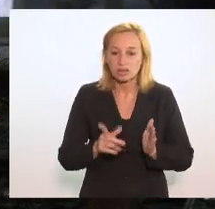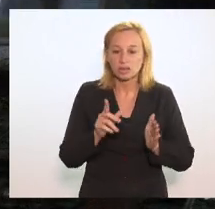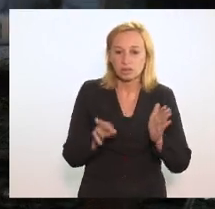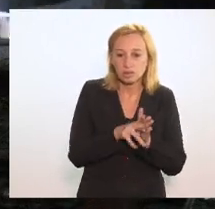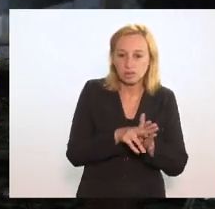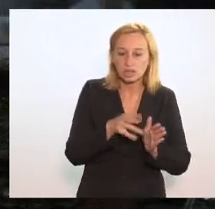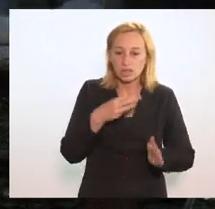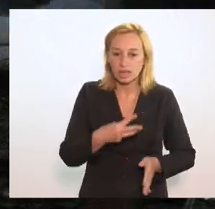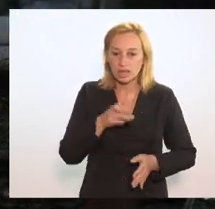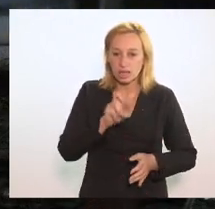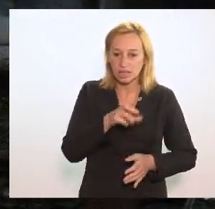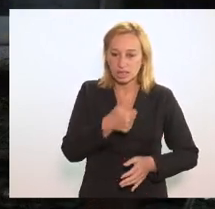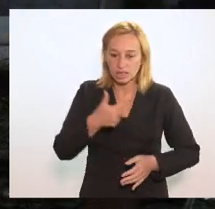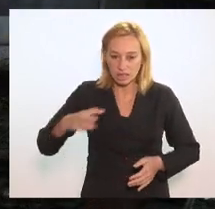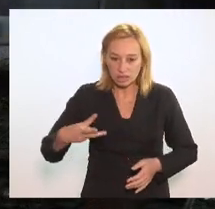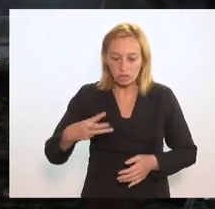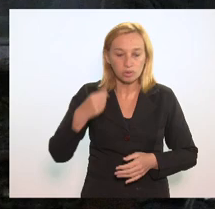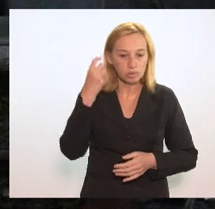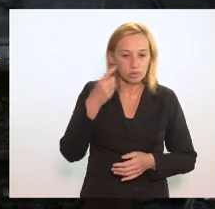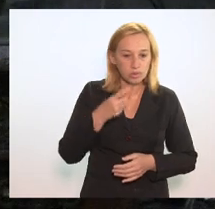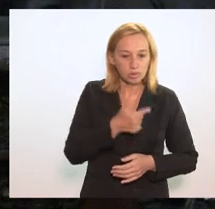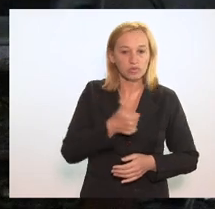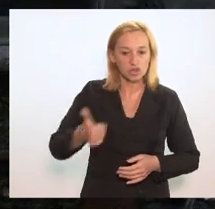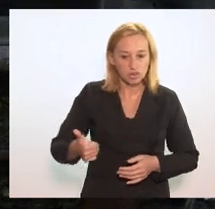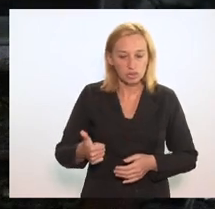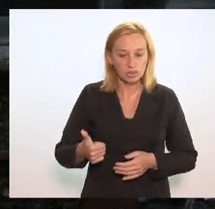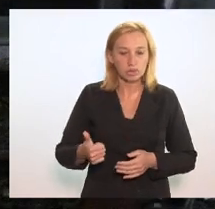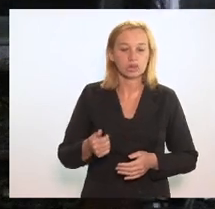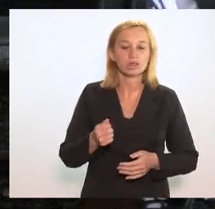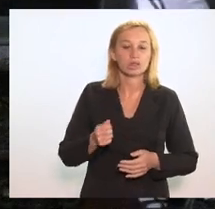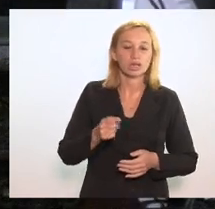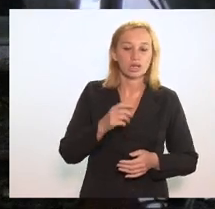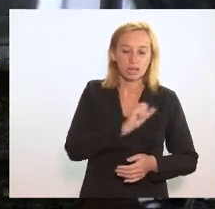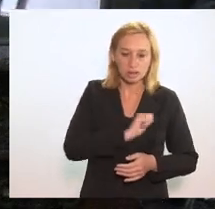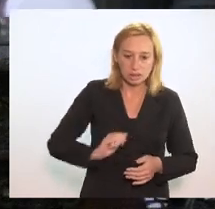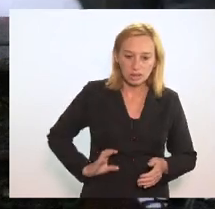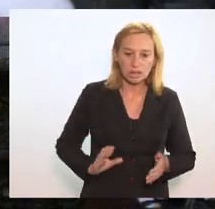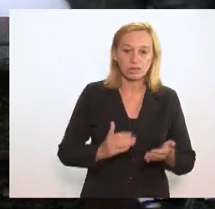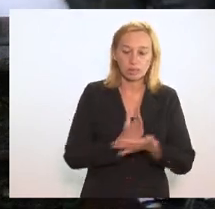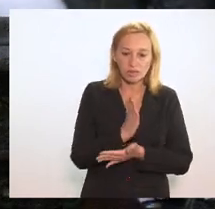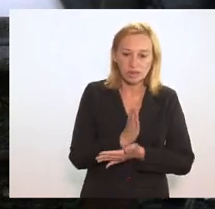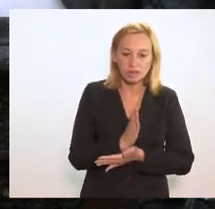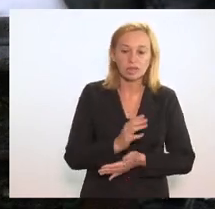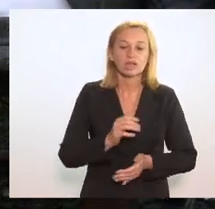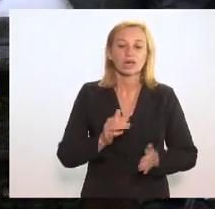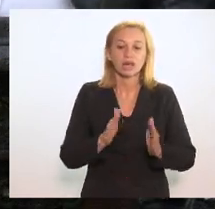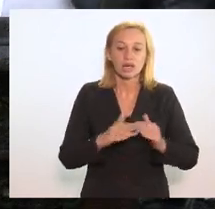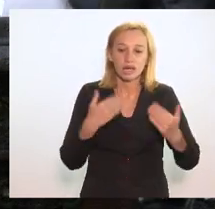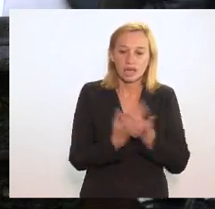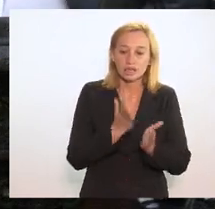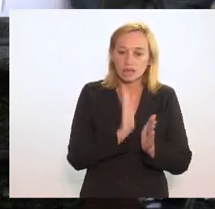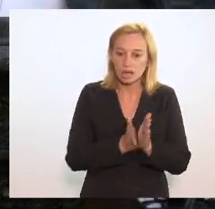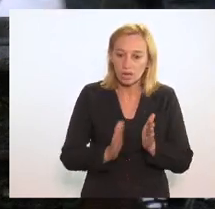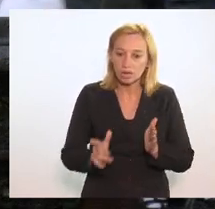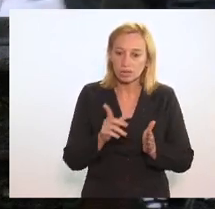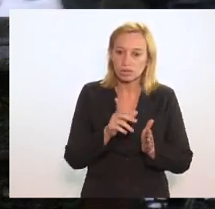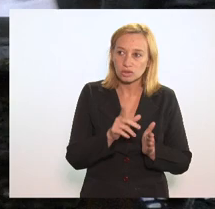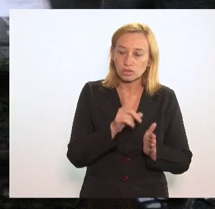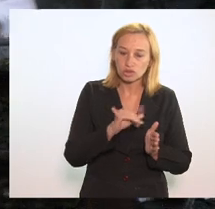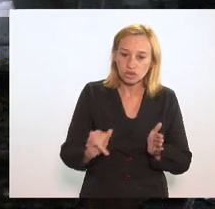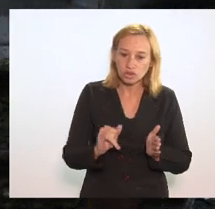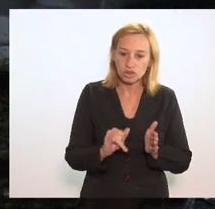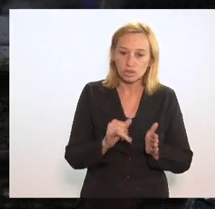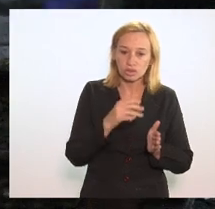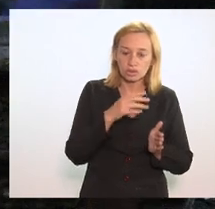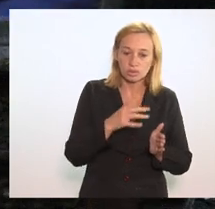resolução 513/2021. Deputado André Siciliano, os senhores que aprovam ministro, como estão aprovados. Requer a inclusão na ordem do dia